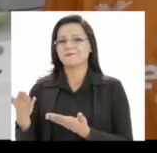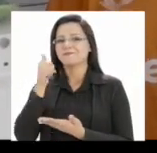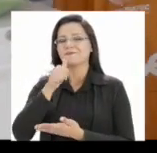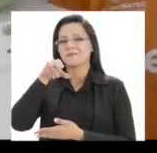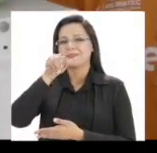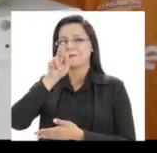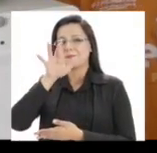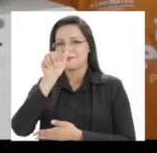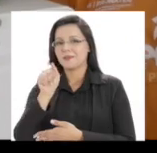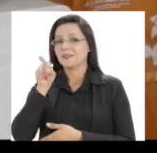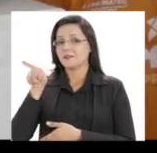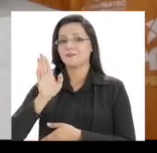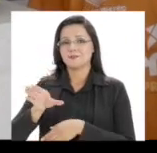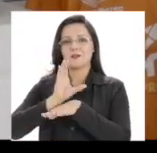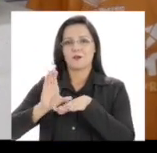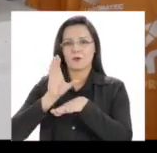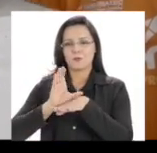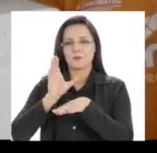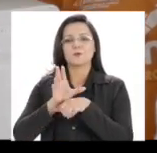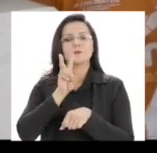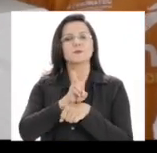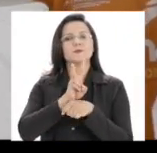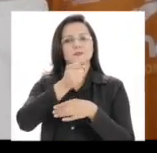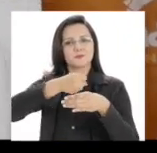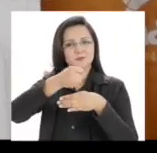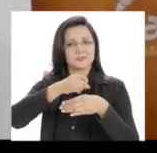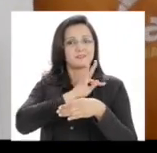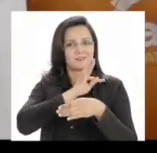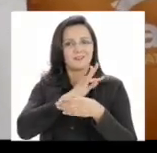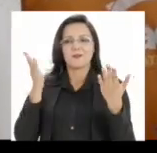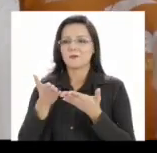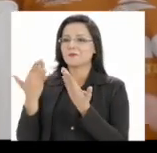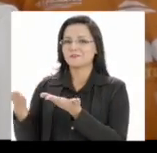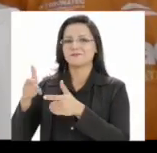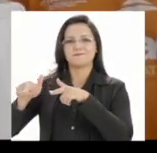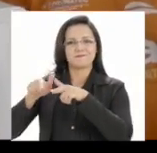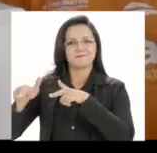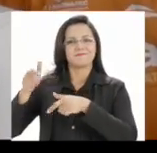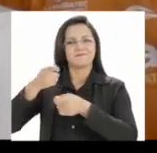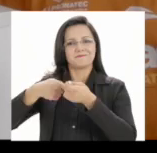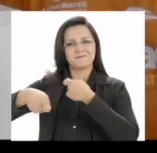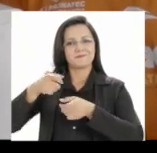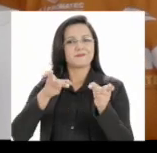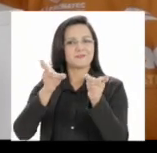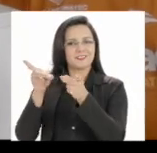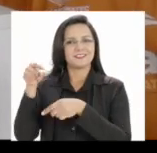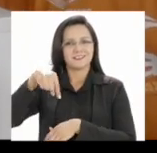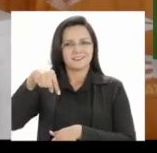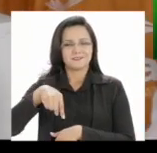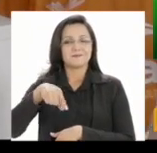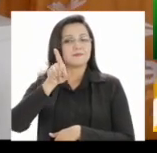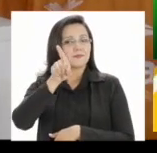Dores, ela fez o curso para auxiliar de cozinha e aqui hoje é uma empreendedora neste